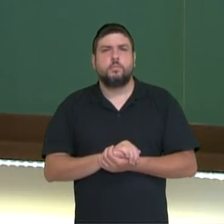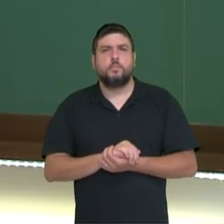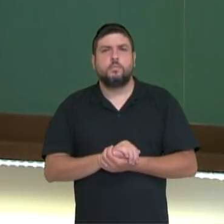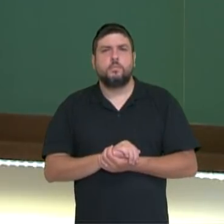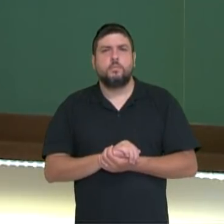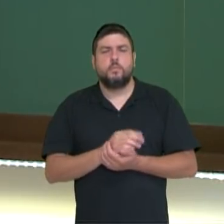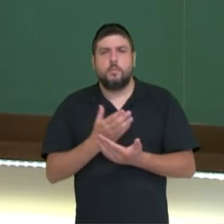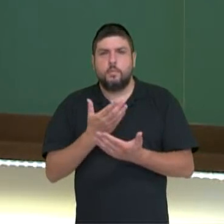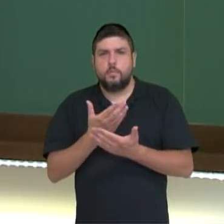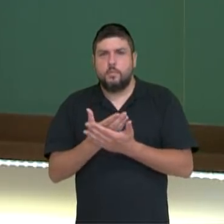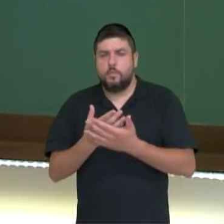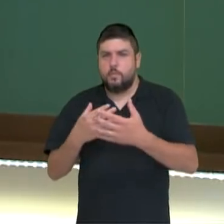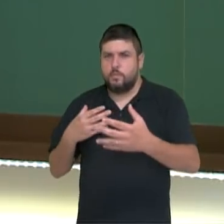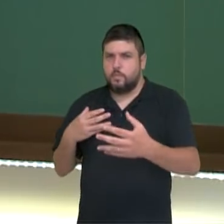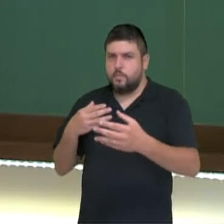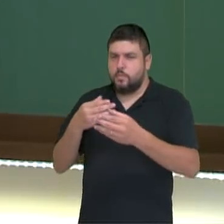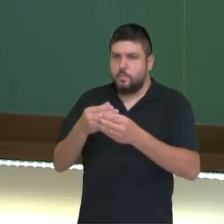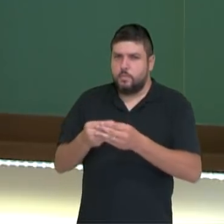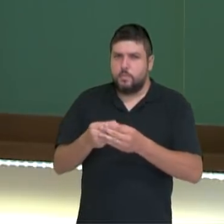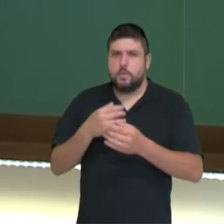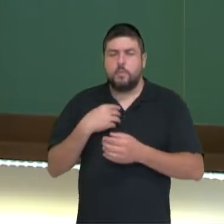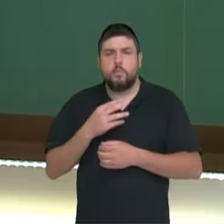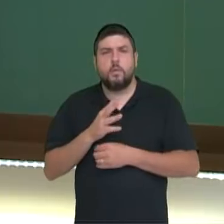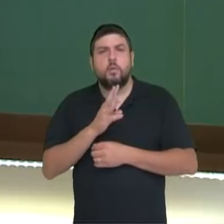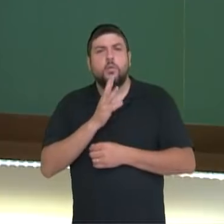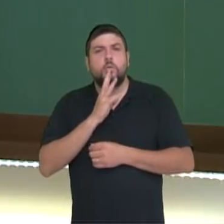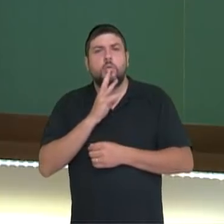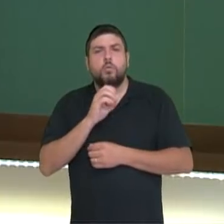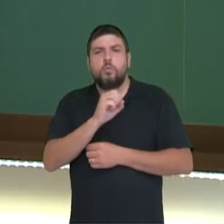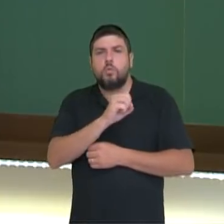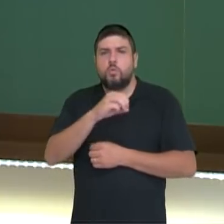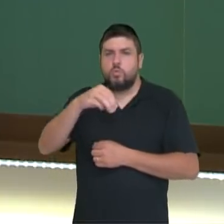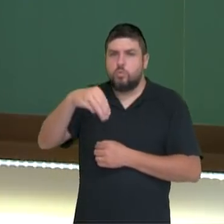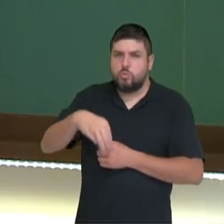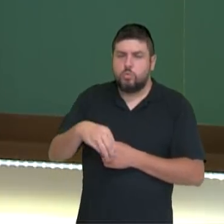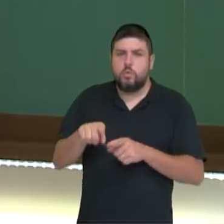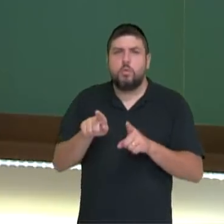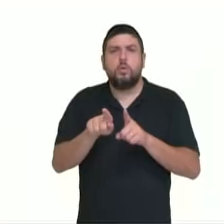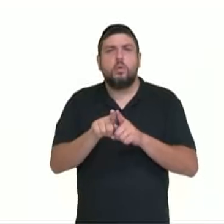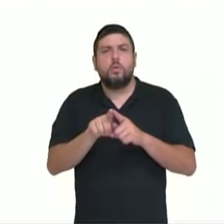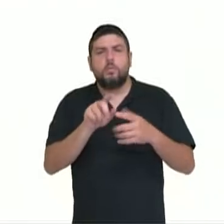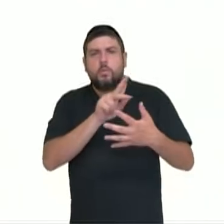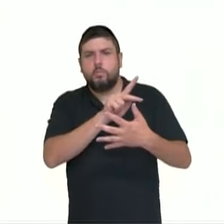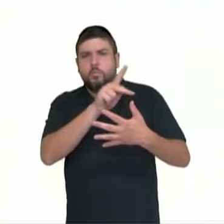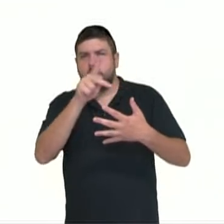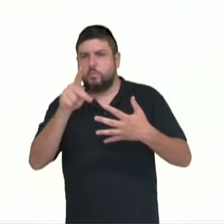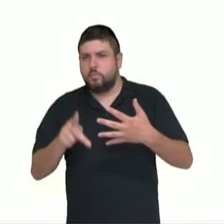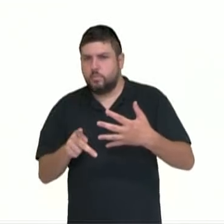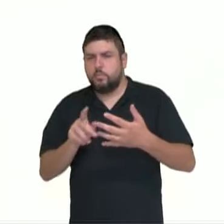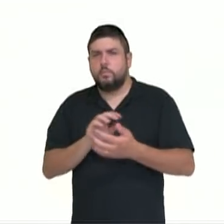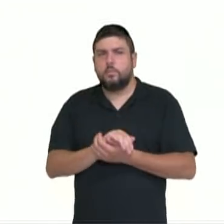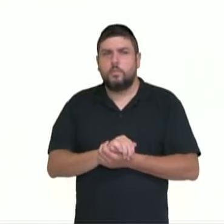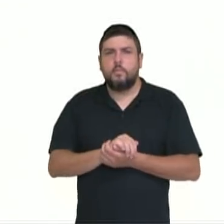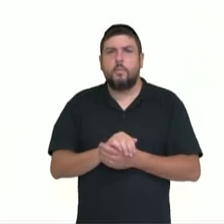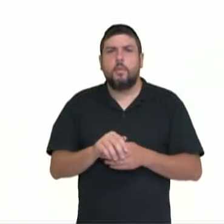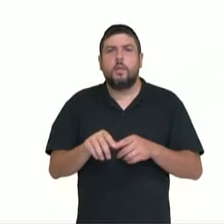vimos nessa aula, né, nós conhecemos o som e os seus parâmetros, os seus elementos,